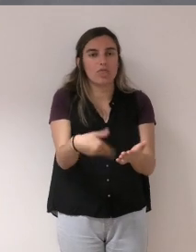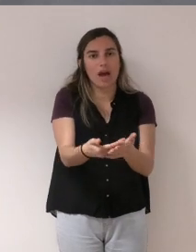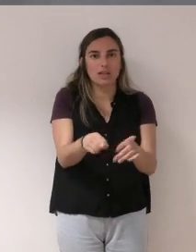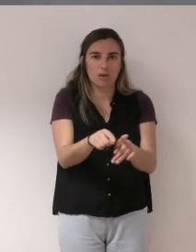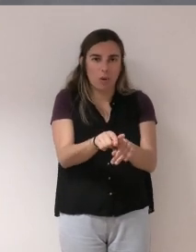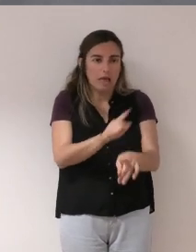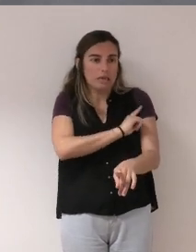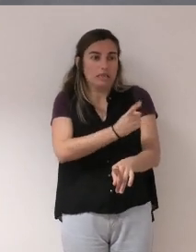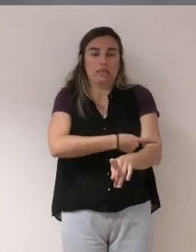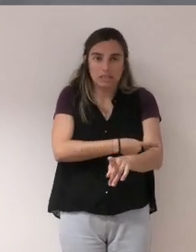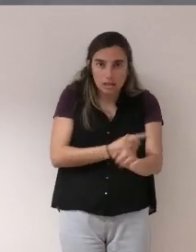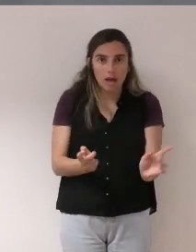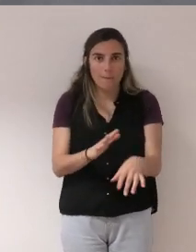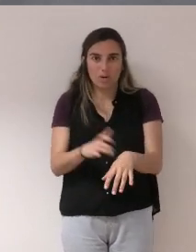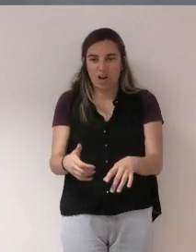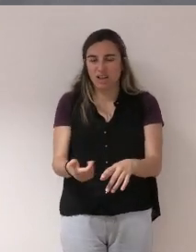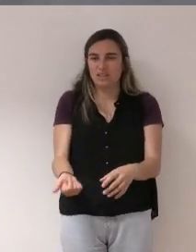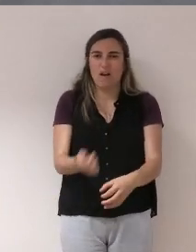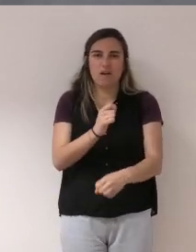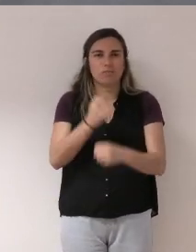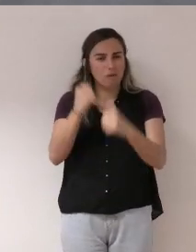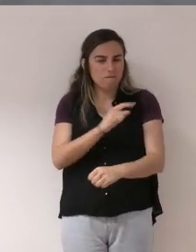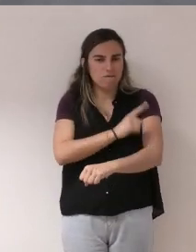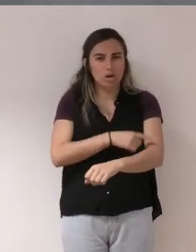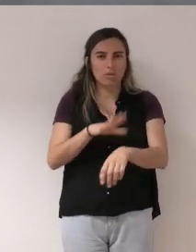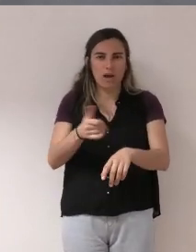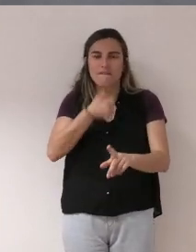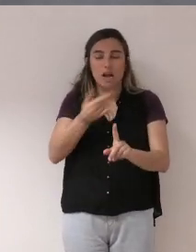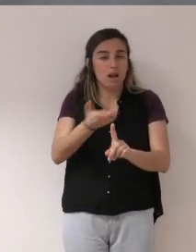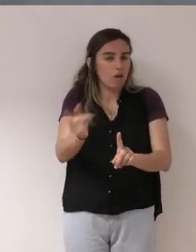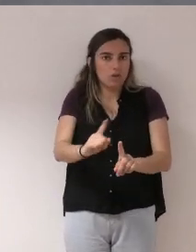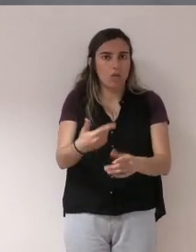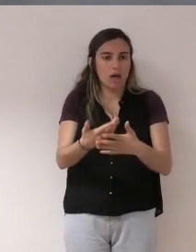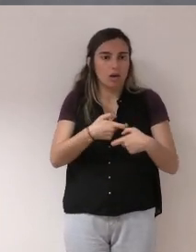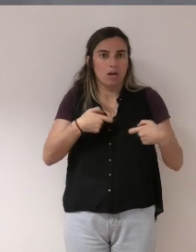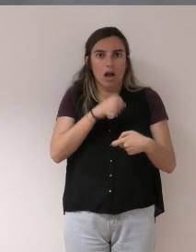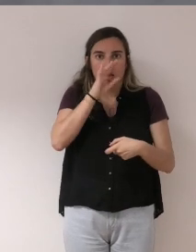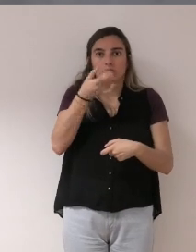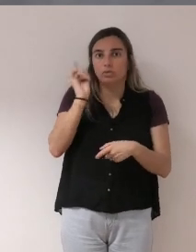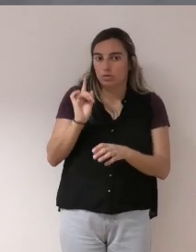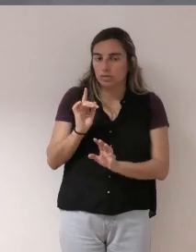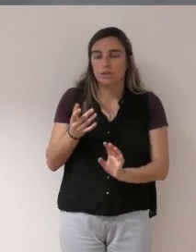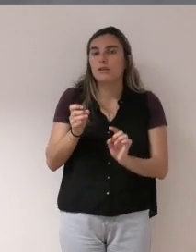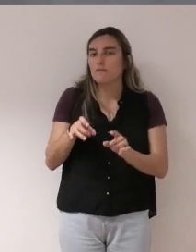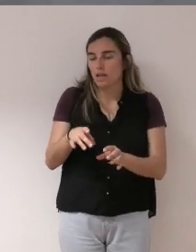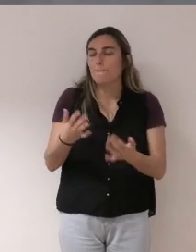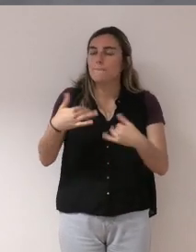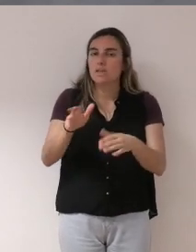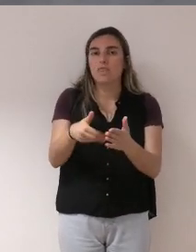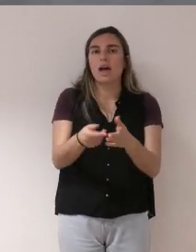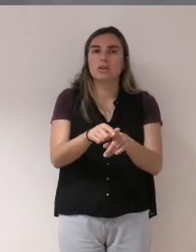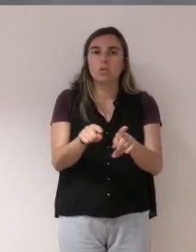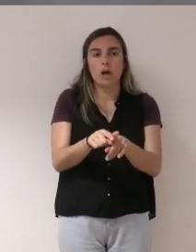produzir intensidade pela intensidade, ou chocar por chocar, mas que seja de alguma